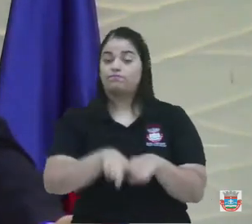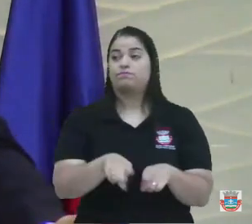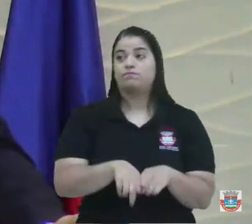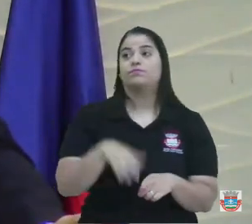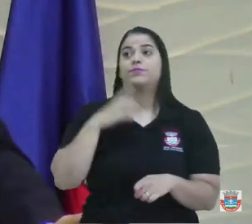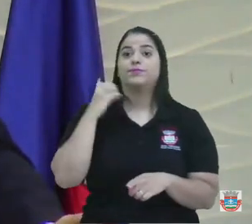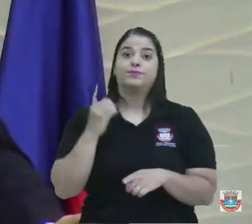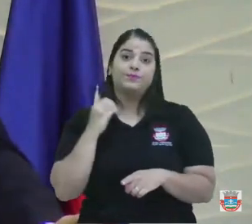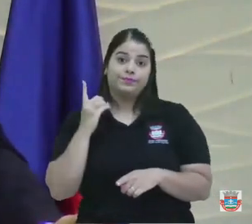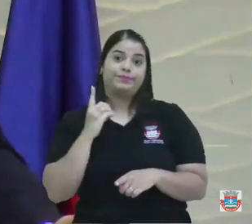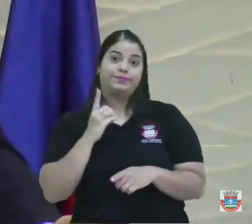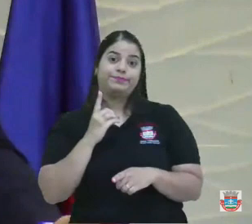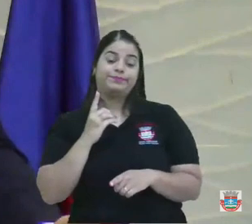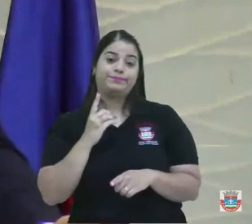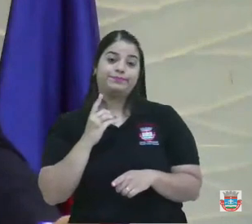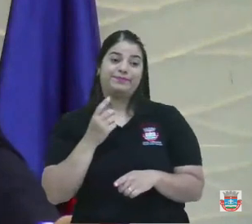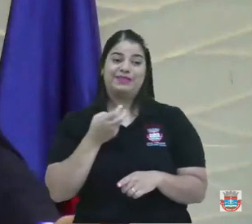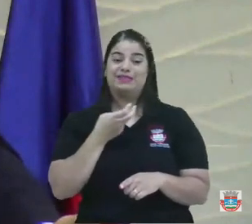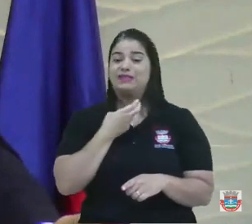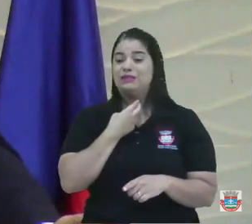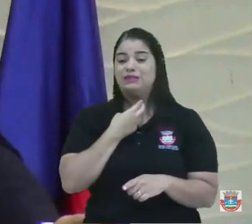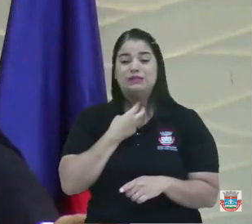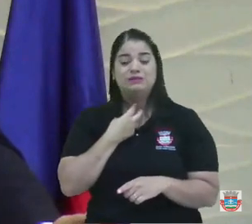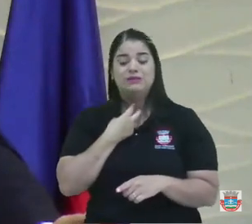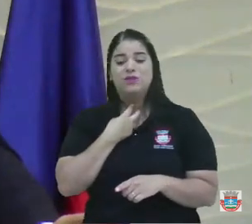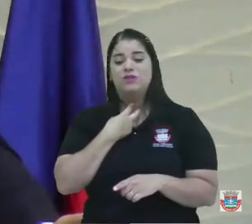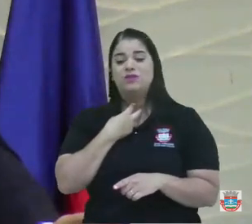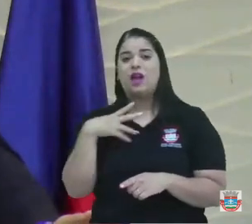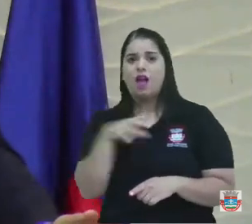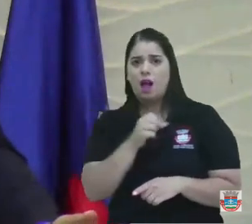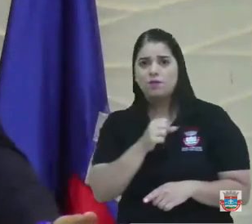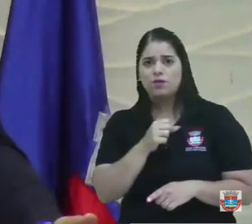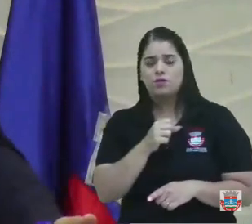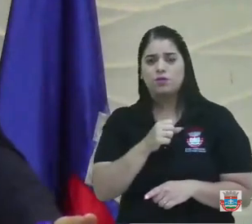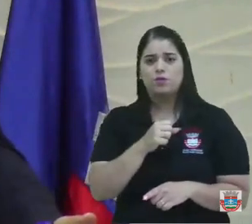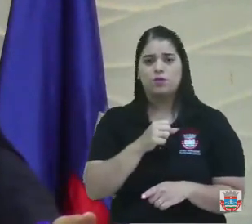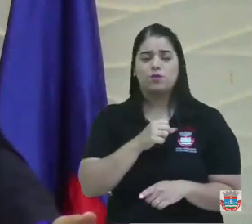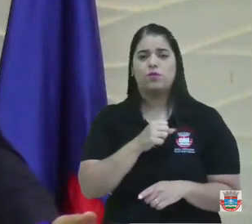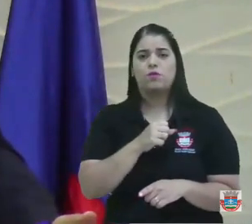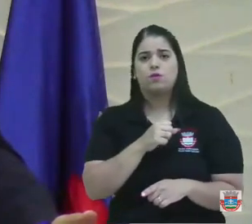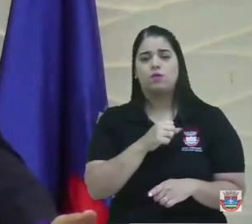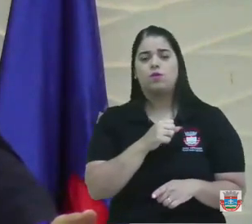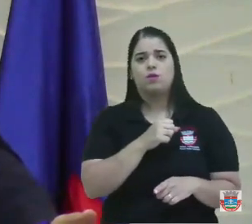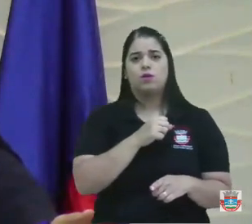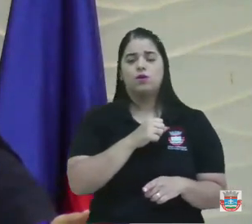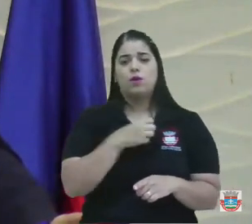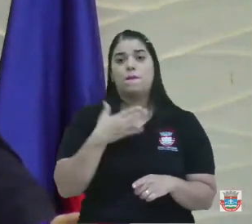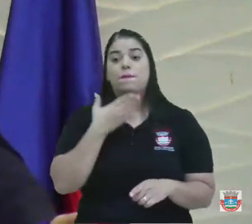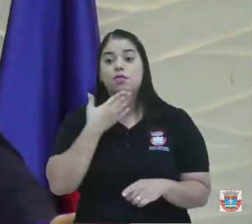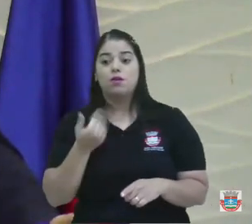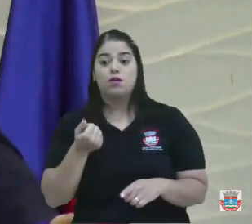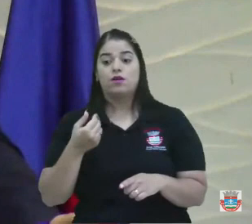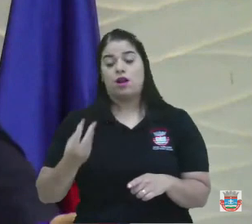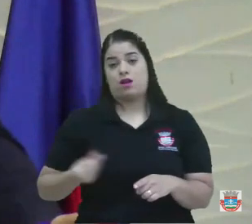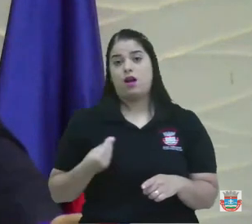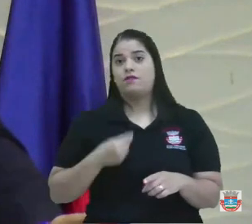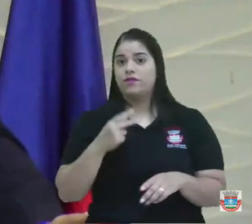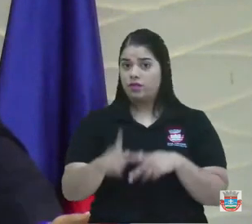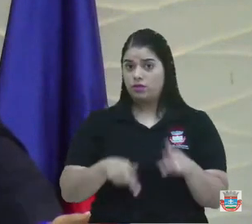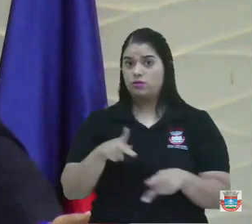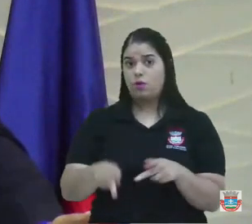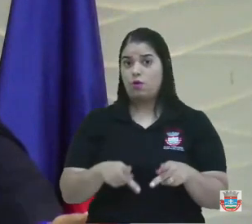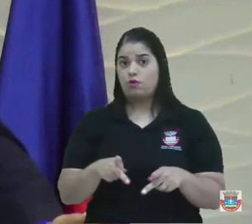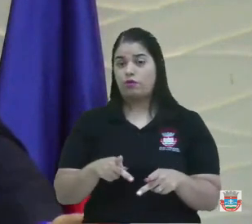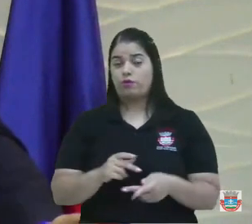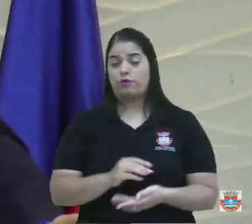conseguir, né, com tempo tão hábil e atender, né, com mais afinco às